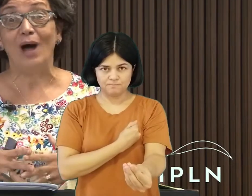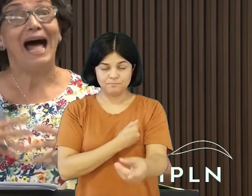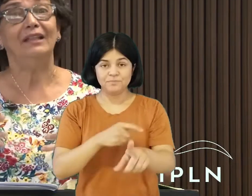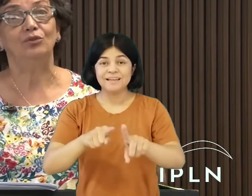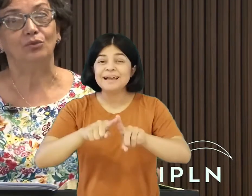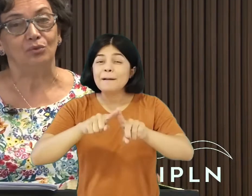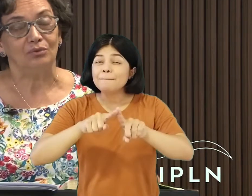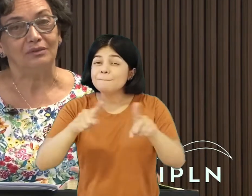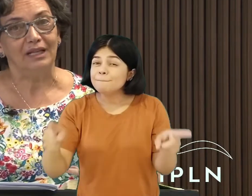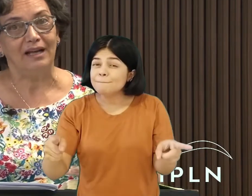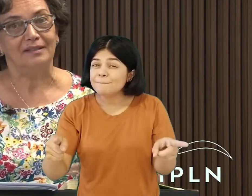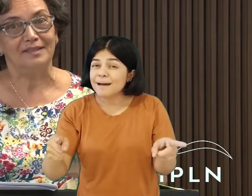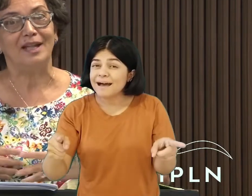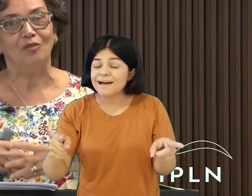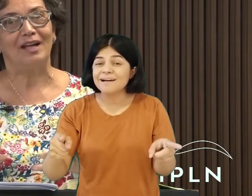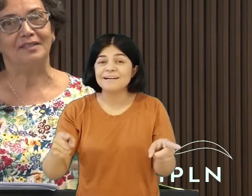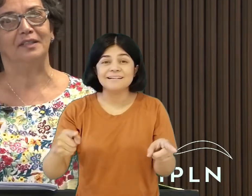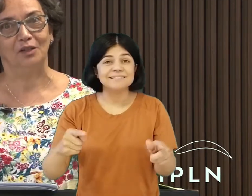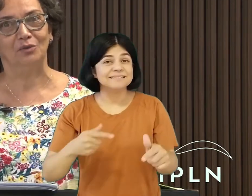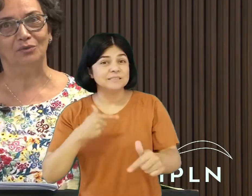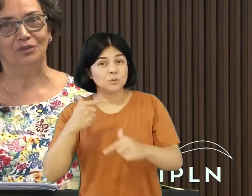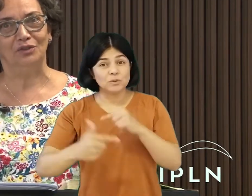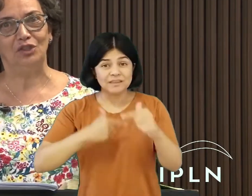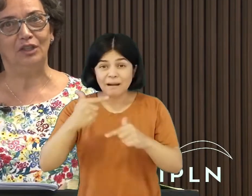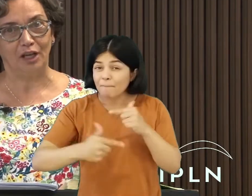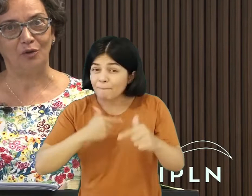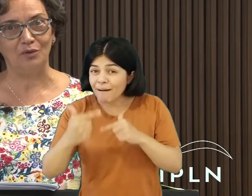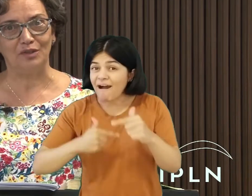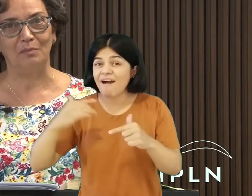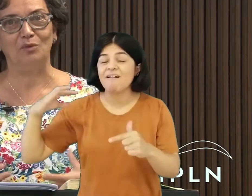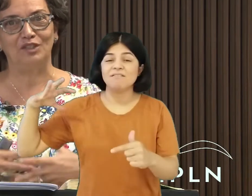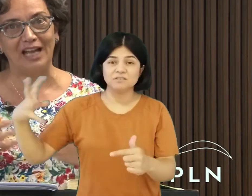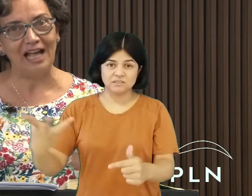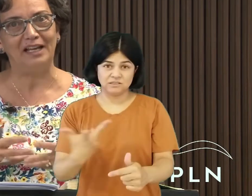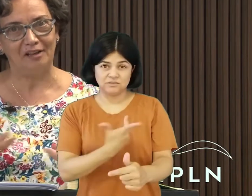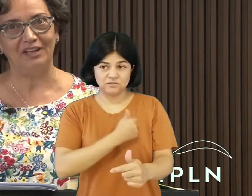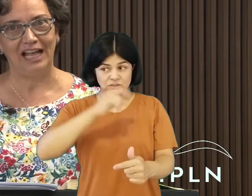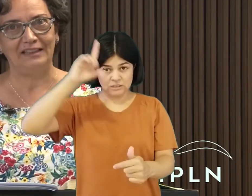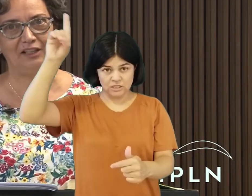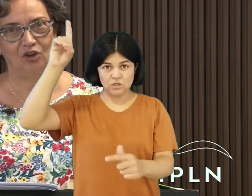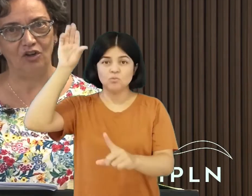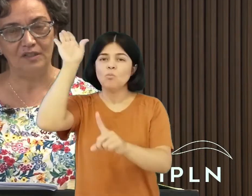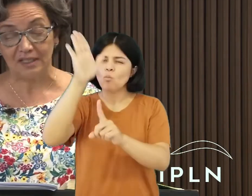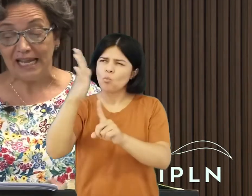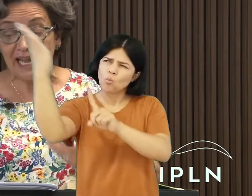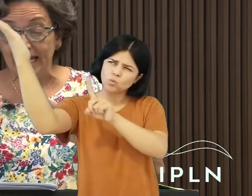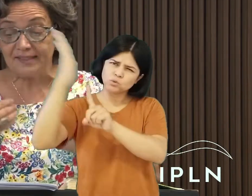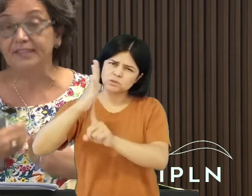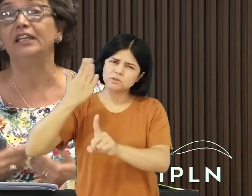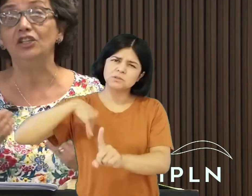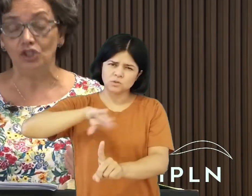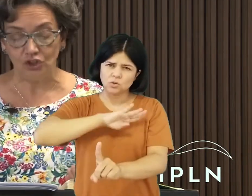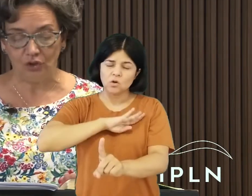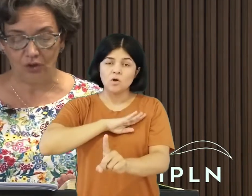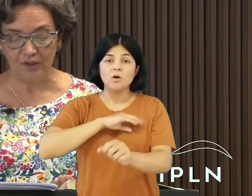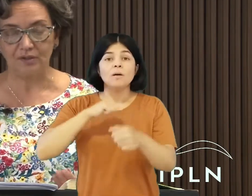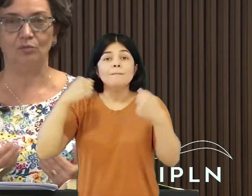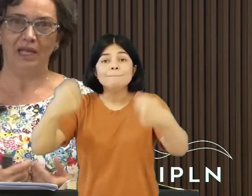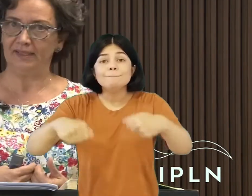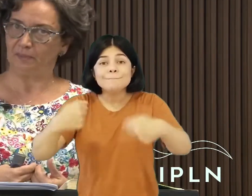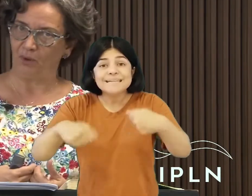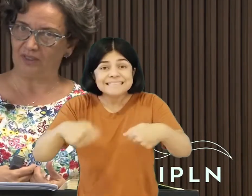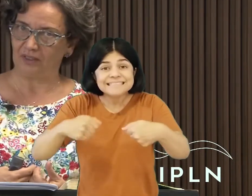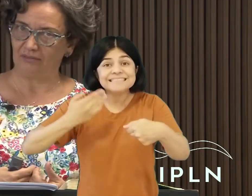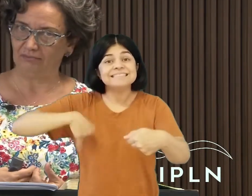Mas o ato da salvação de Deus, demonstrada, revelada a nós, exige de nós